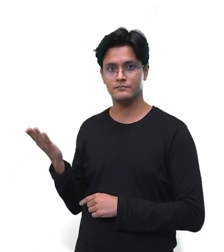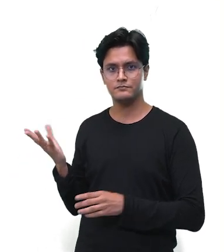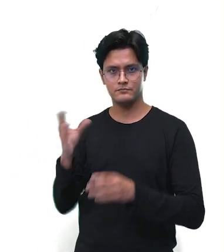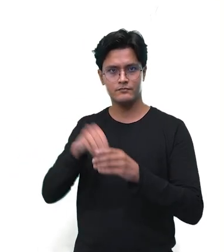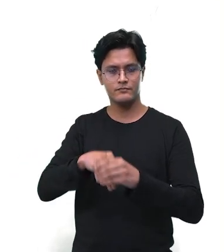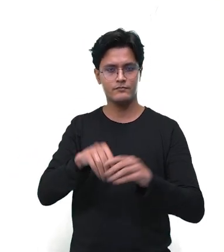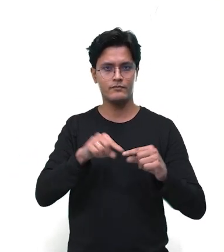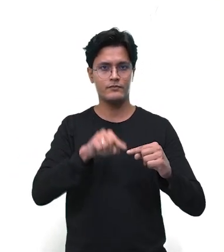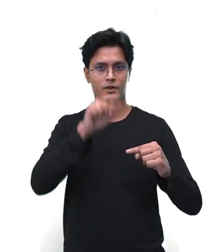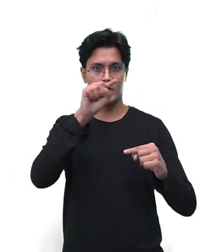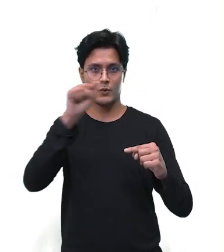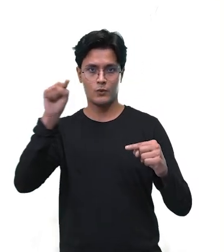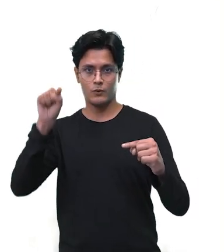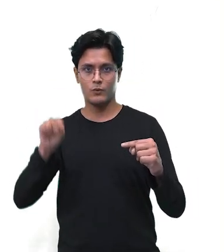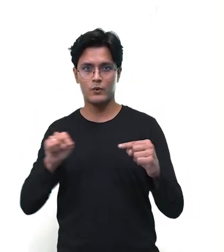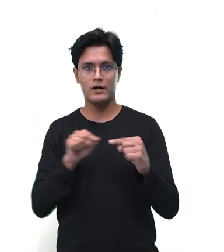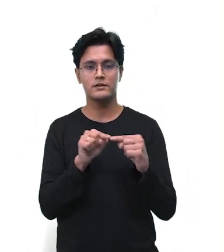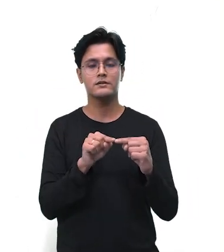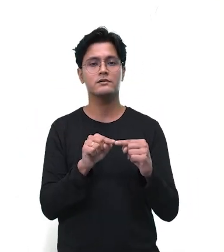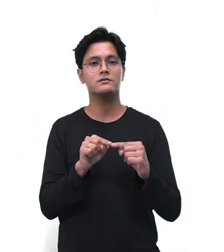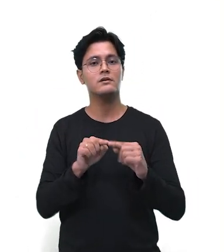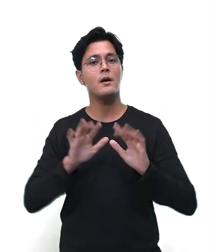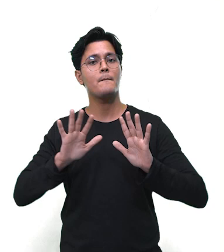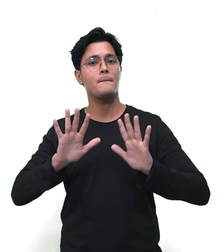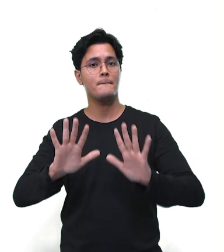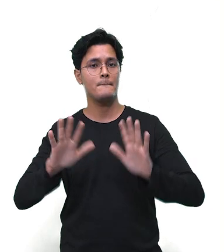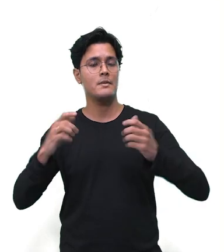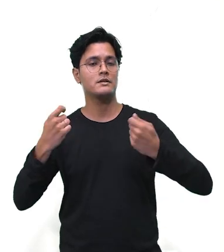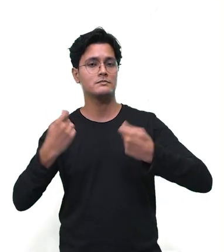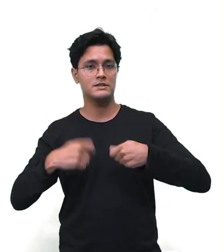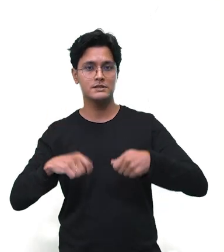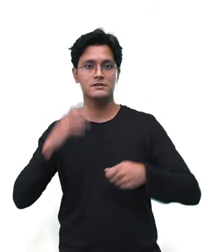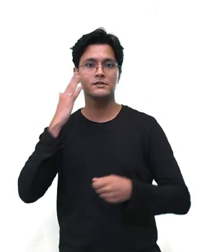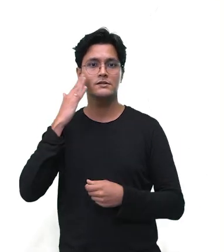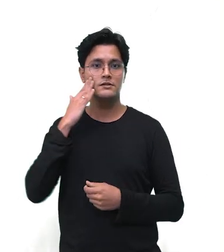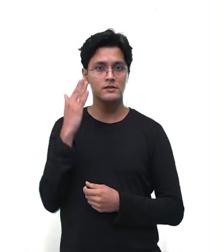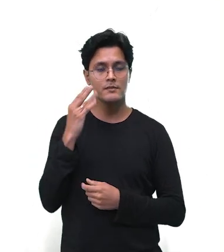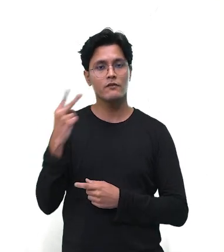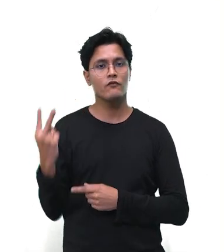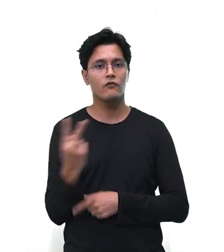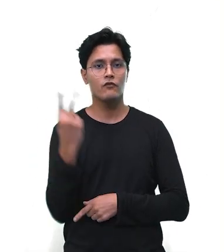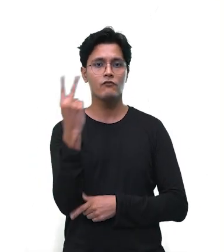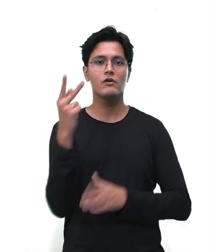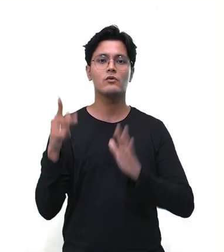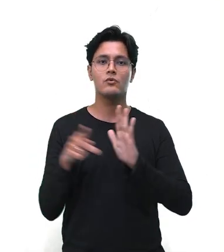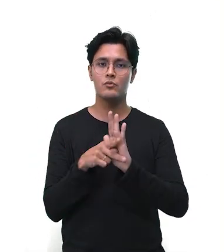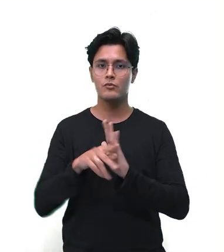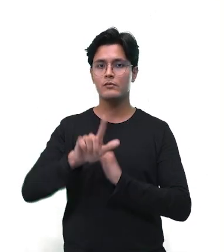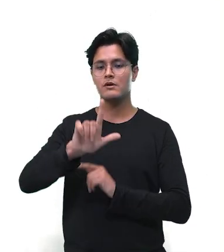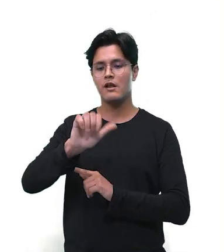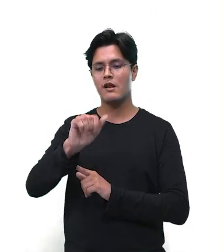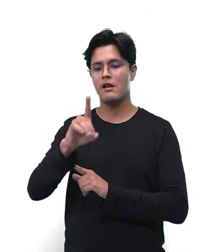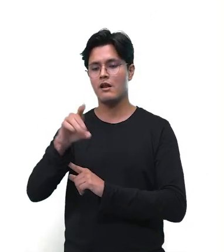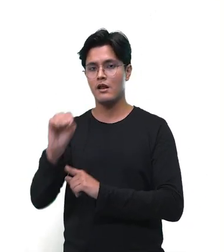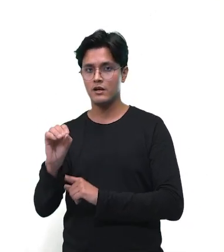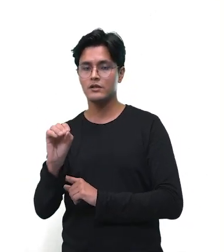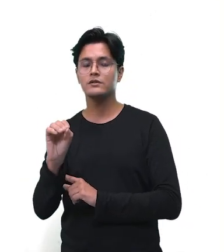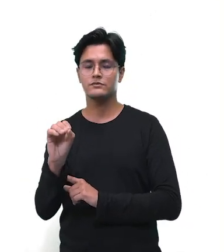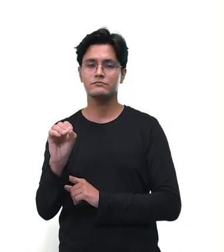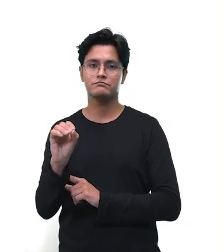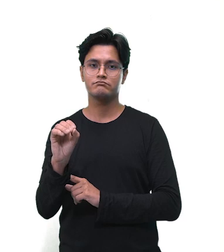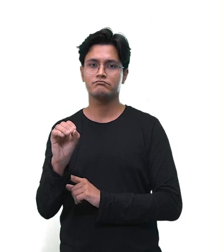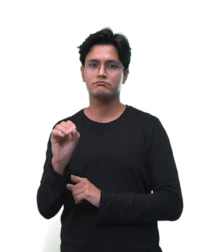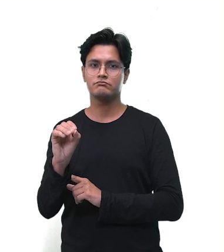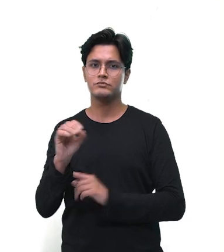tá? Só que eu preciso saber o valor do lado, pelo menos um deles, já que todos são